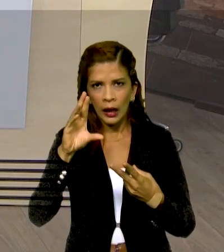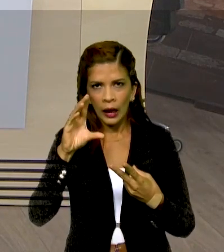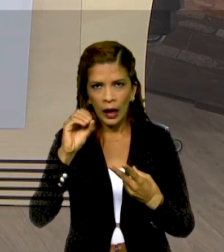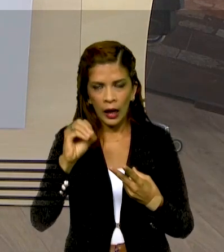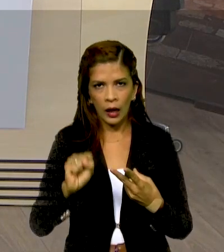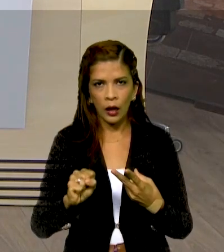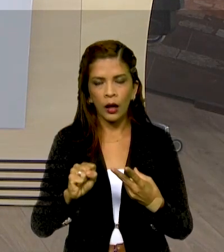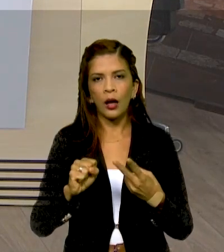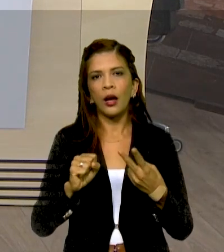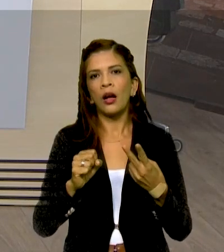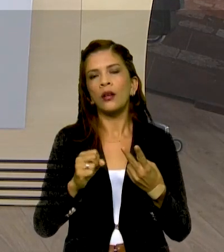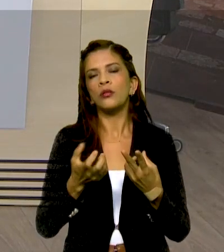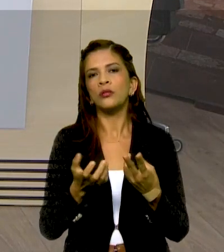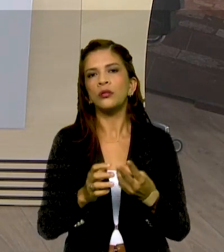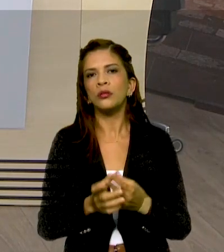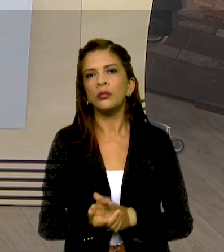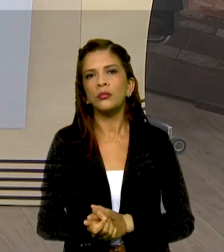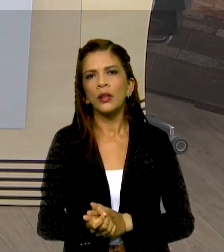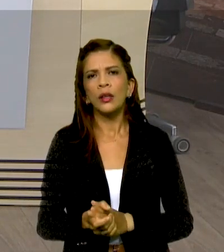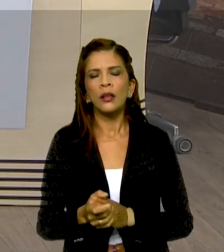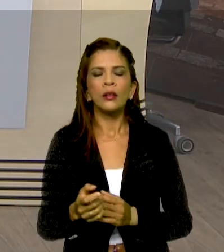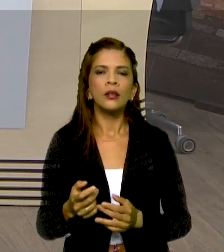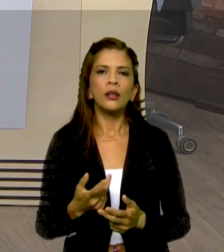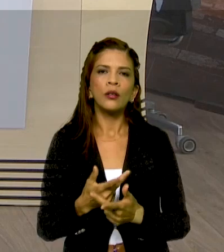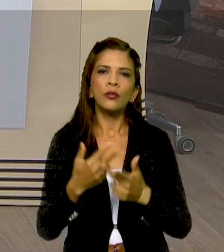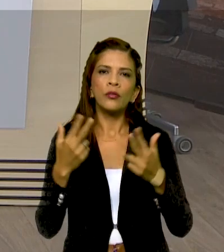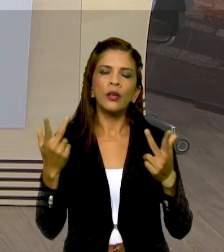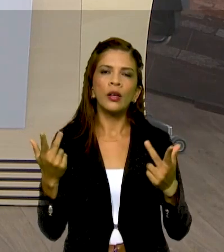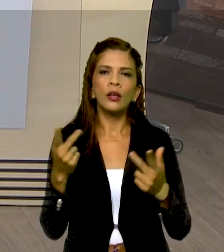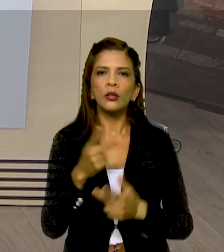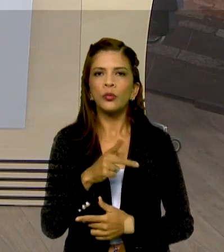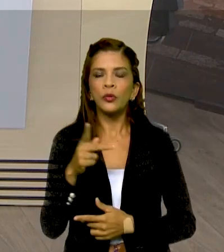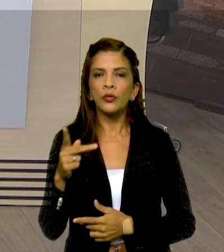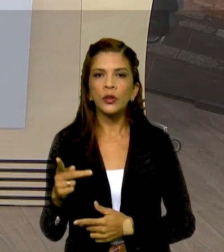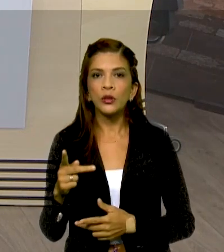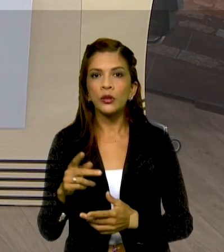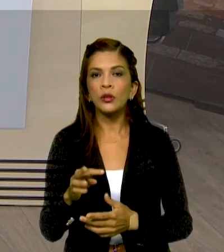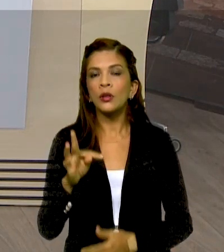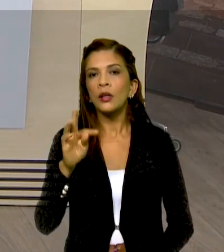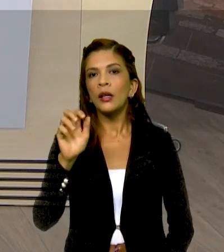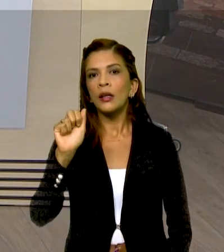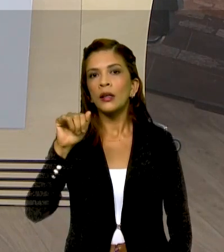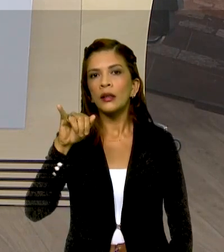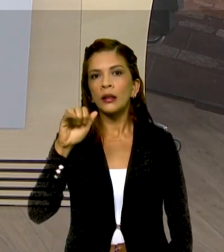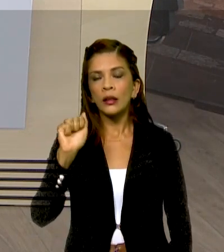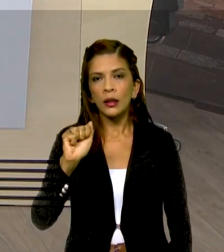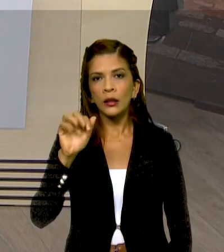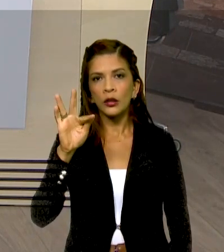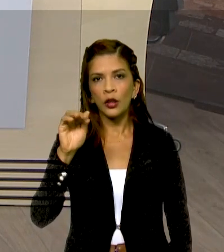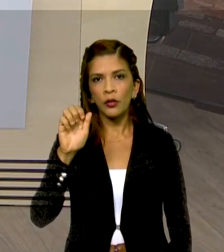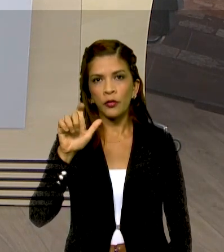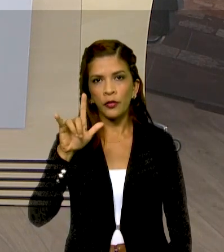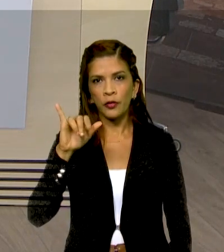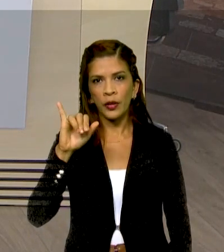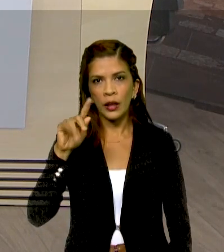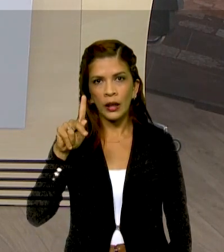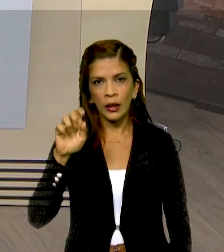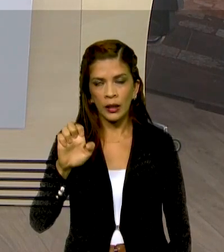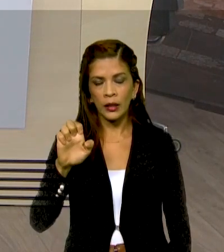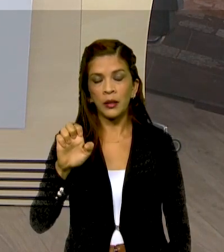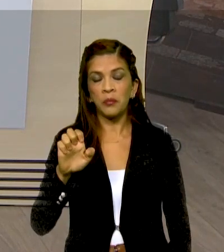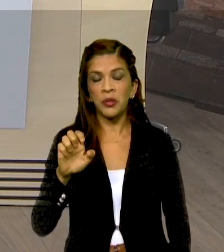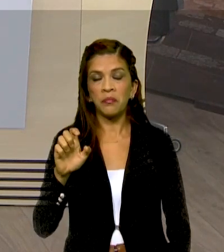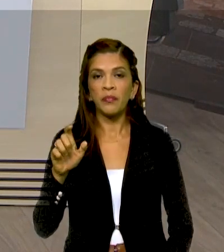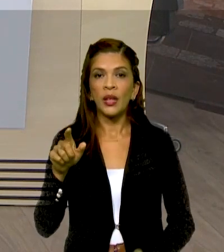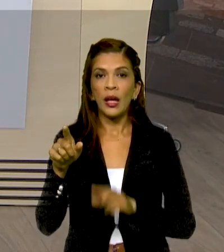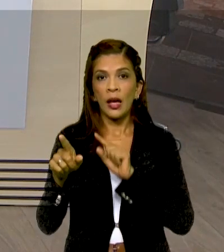professores muitos excelentes, especialistas na área já, né? expoentes, sim. Exato. Tem a professora Tânia Felipe. A professora Tânia Felipe, inclusive, ela é referência